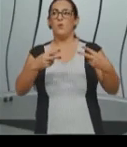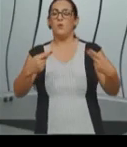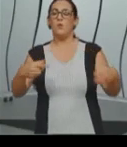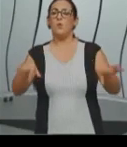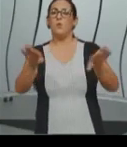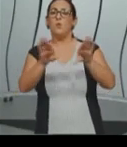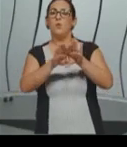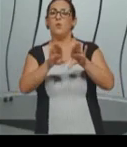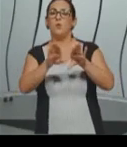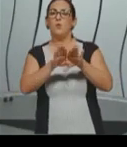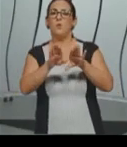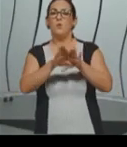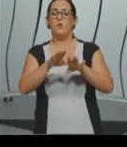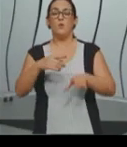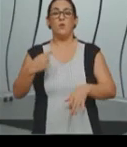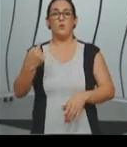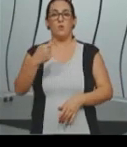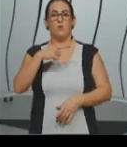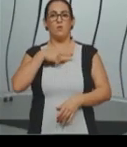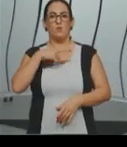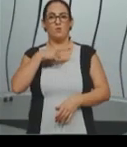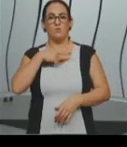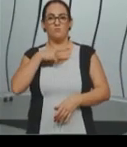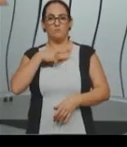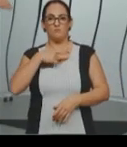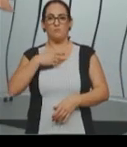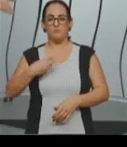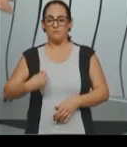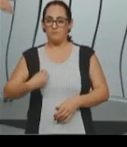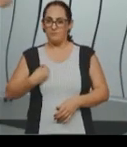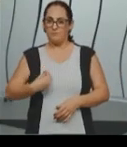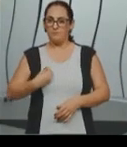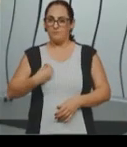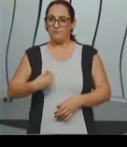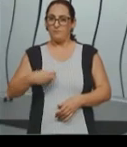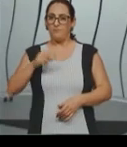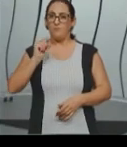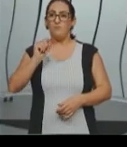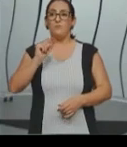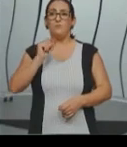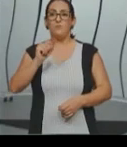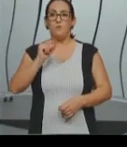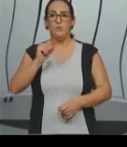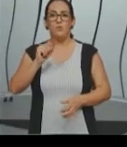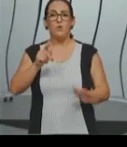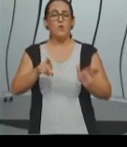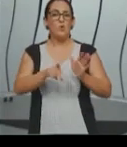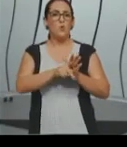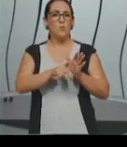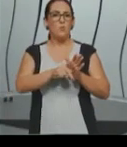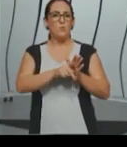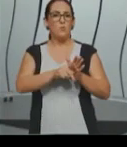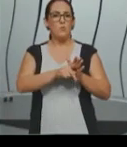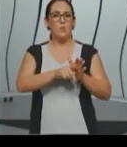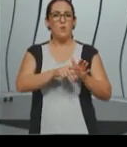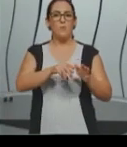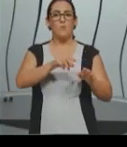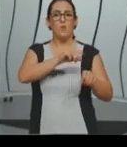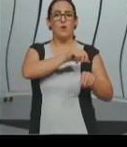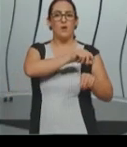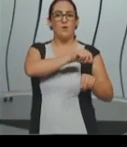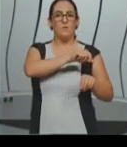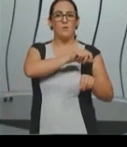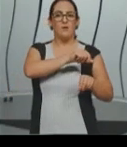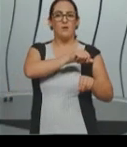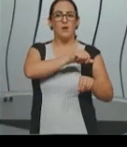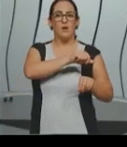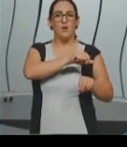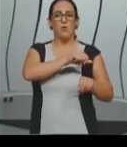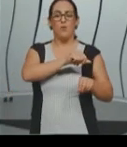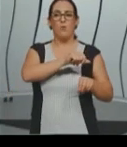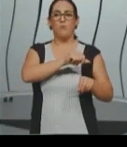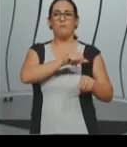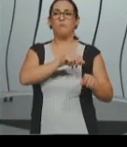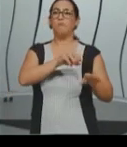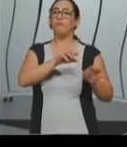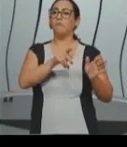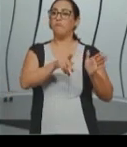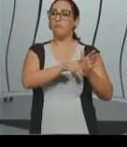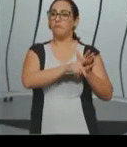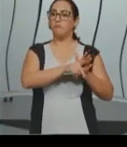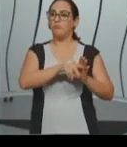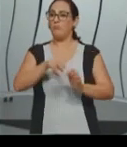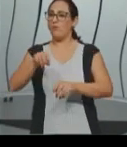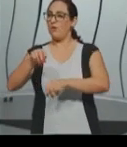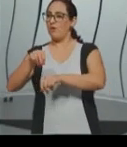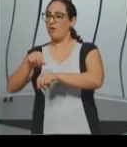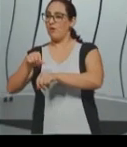tem muito hoje presente é muito mais o capital especulativo do que o capital produtivo. Nós tivemos oportunidade, uma outra aula, falar desses dois